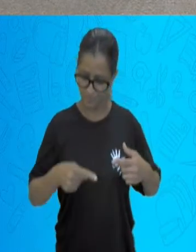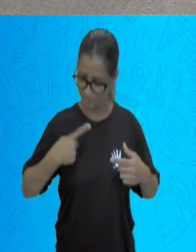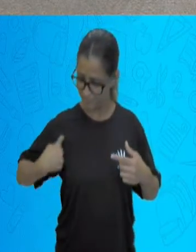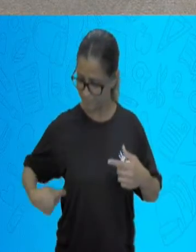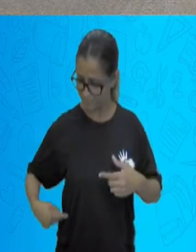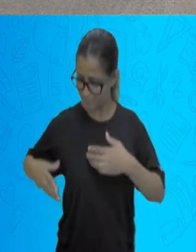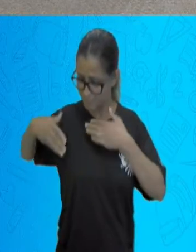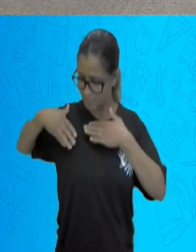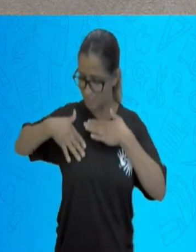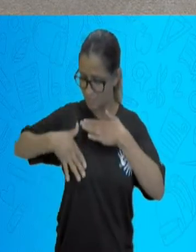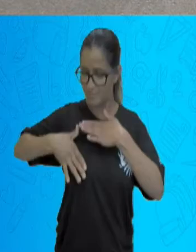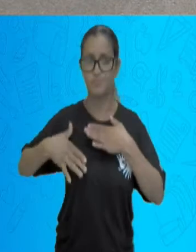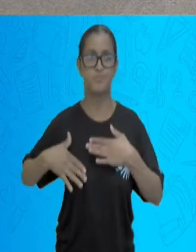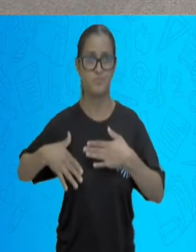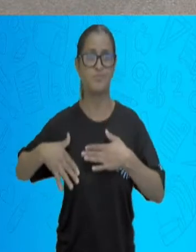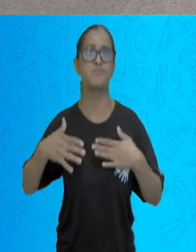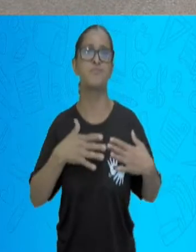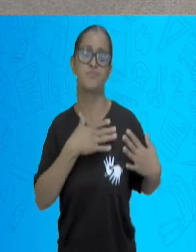inseridos dentro